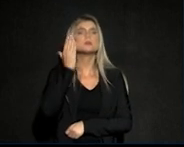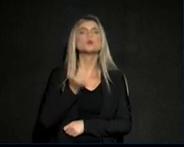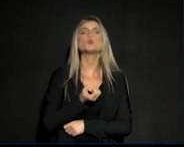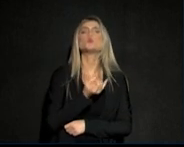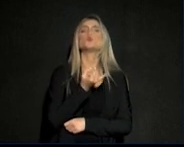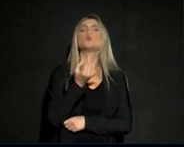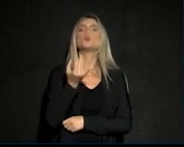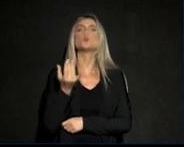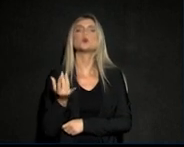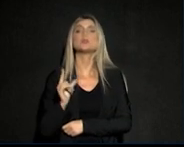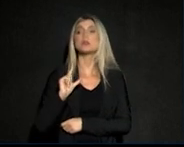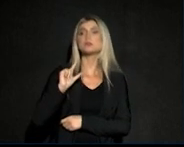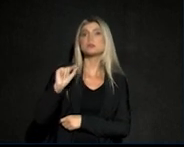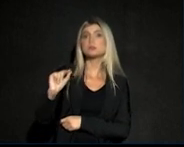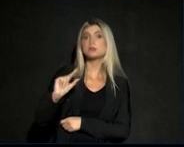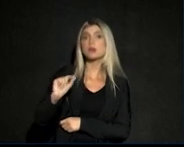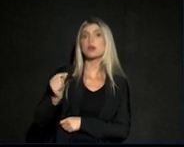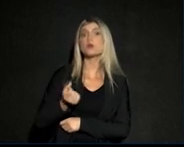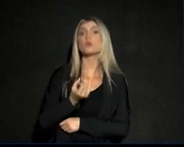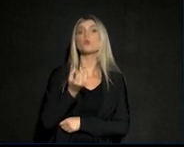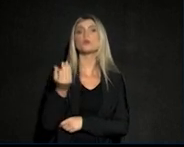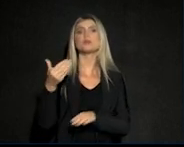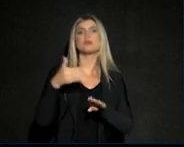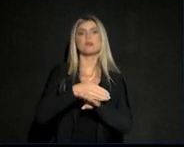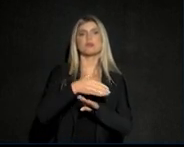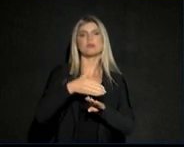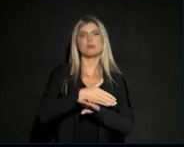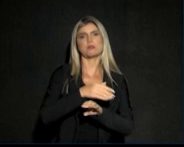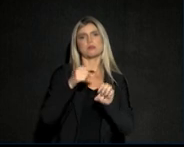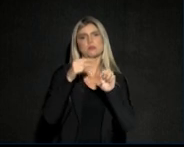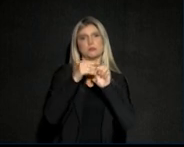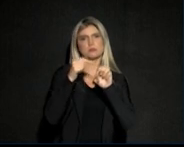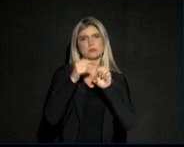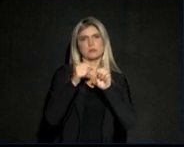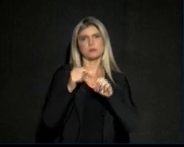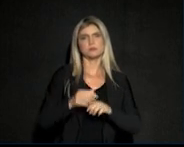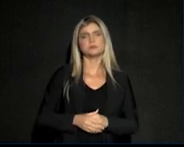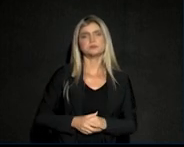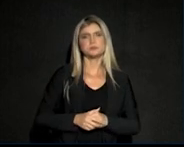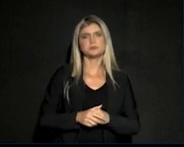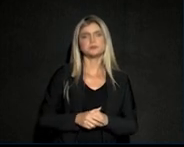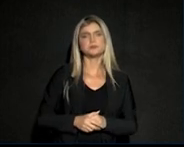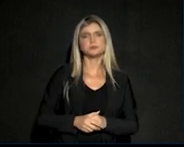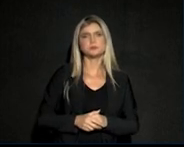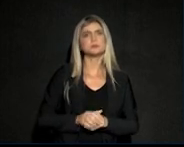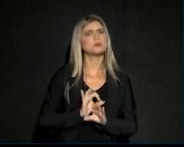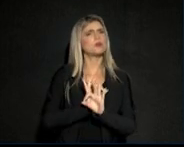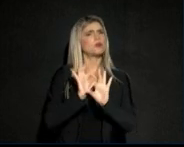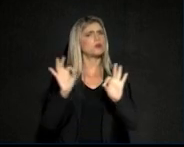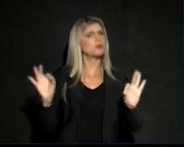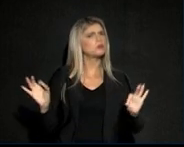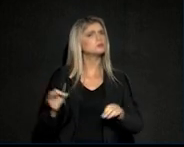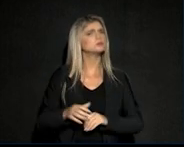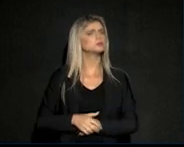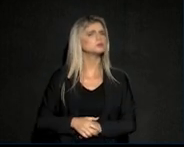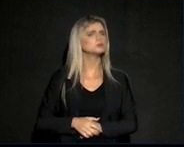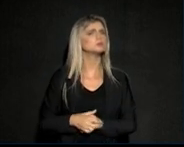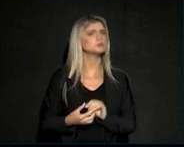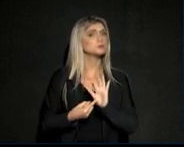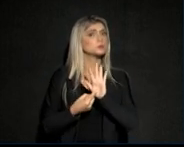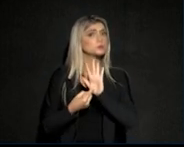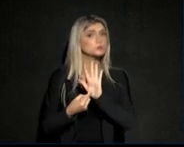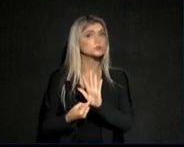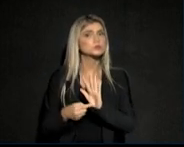pela porta do empreendedorismo e a nisso que a gente vai focar e aprofundar essa agenda um ótimo E você está mostrando que o setor público